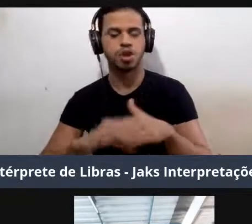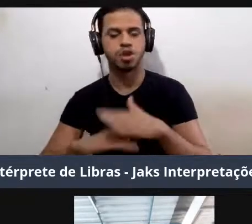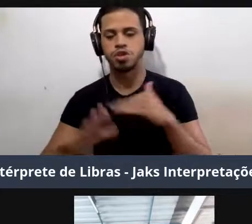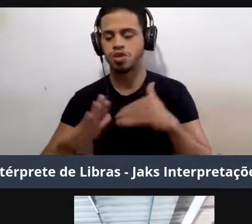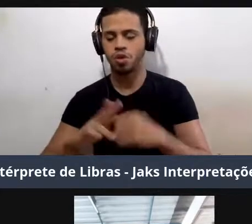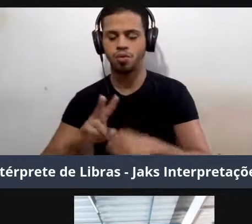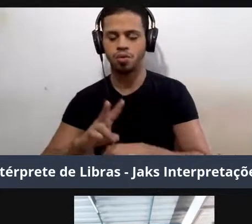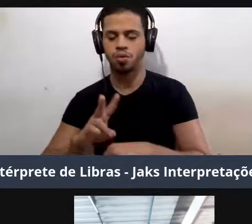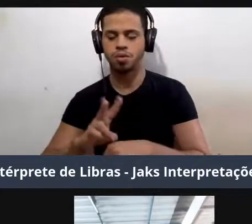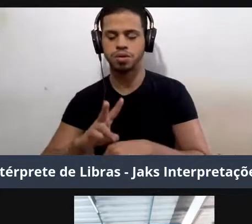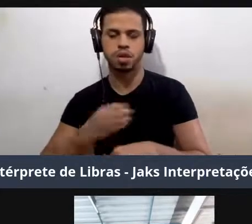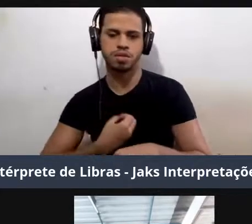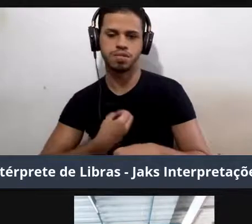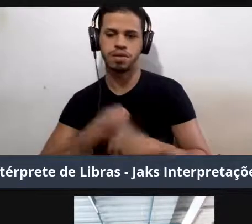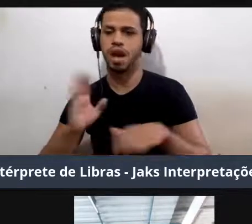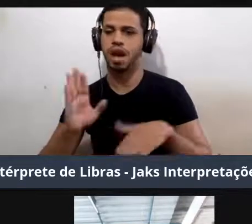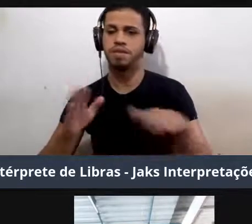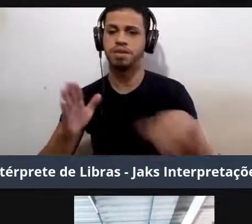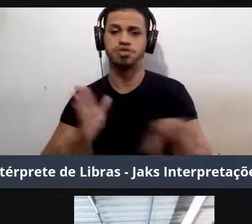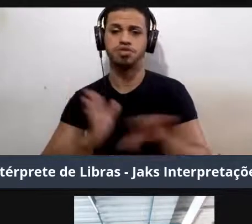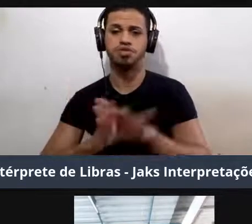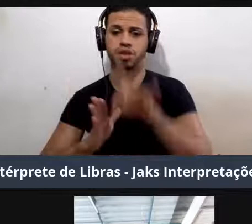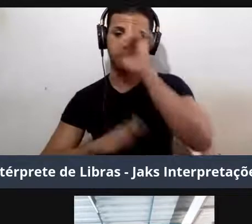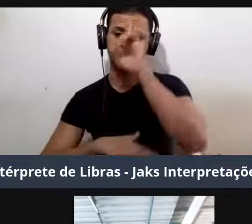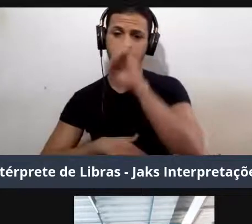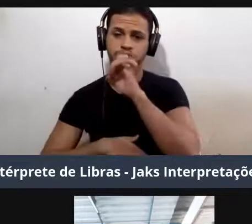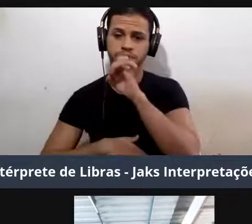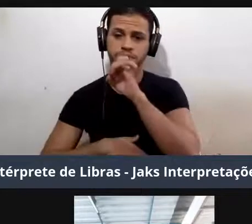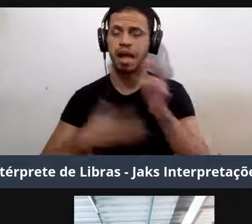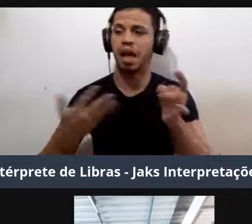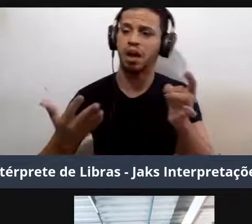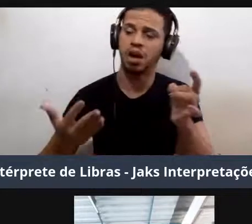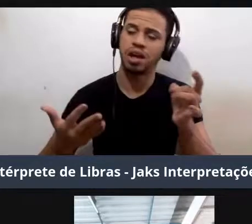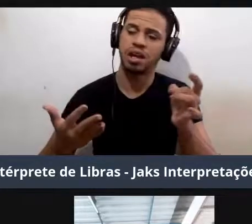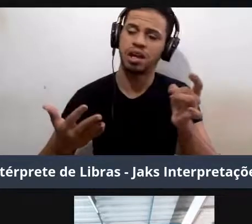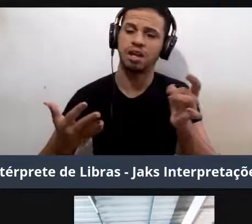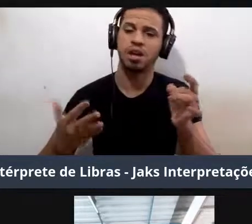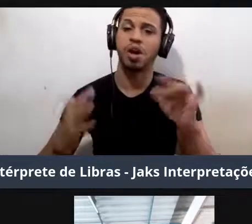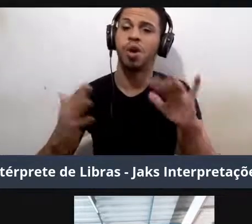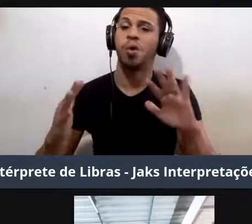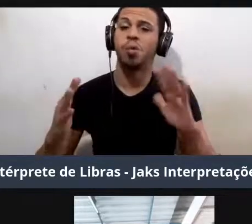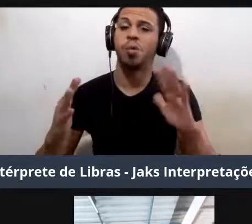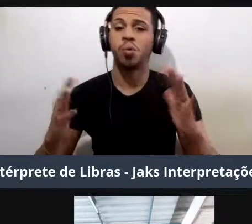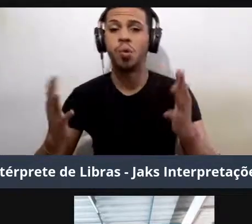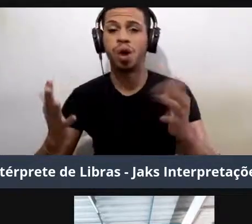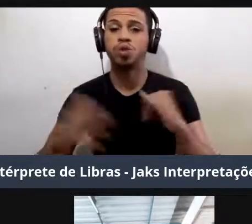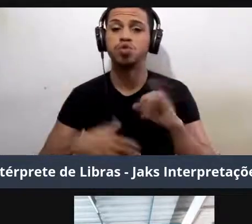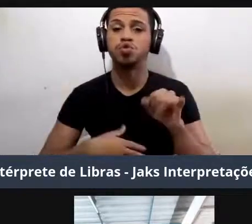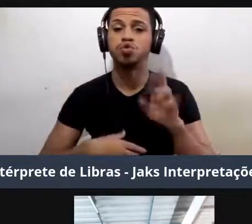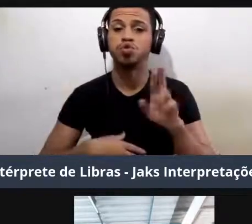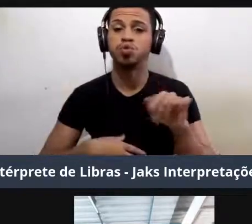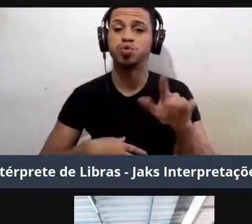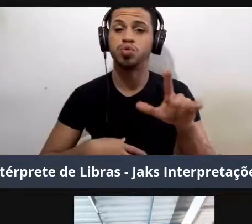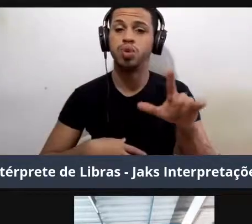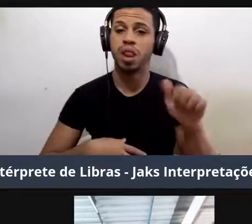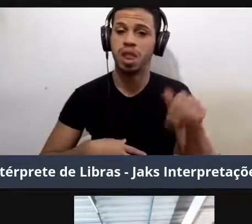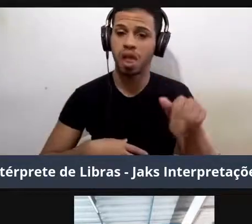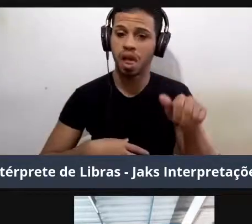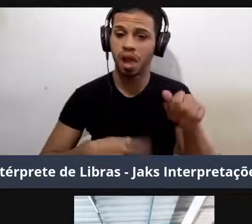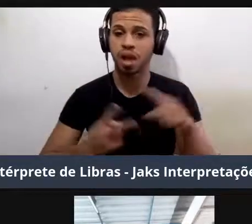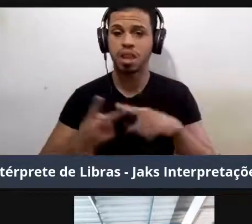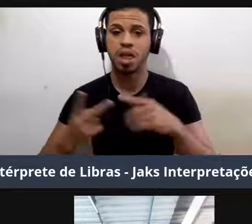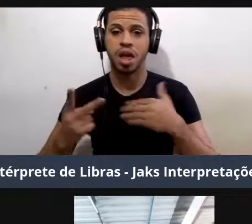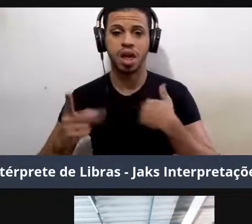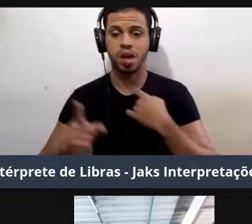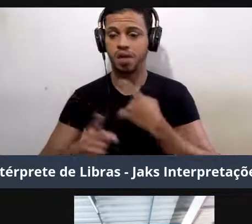Aí vem, chega para levar para o hospital, quando Juliana ou Tiana não se encontra na